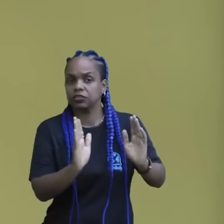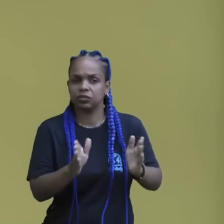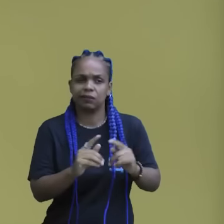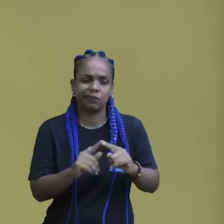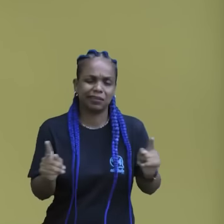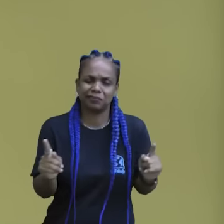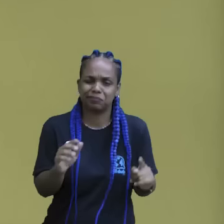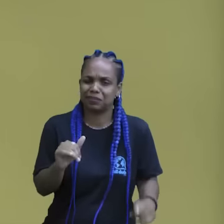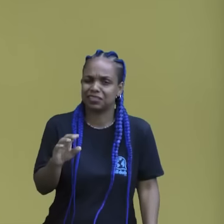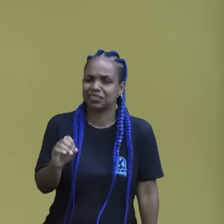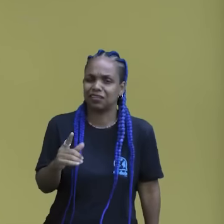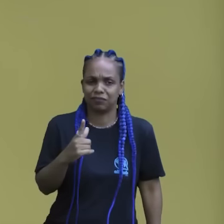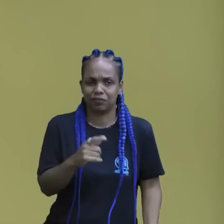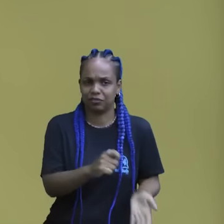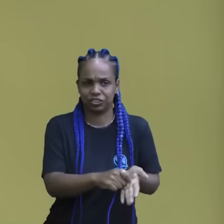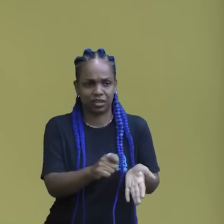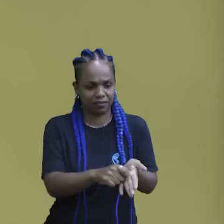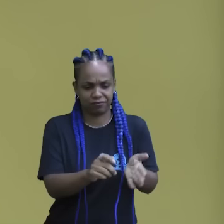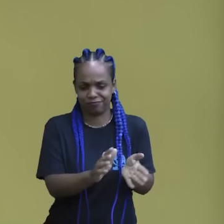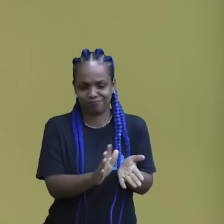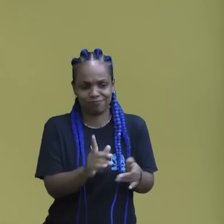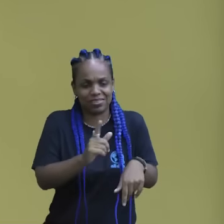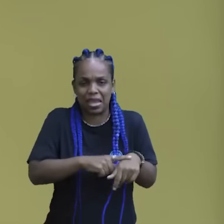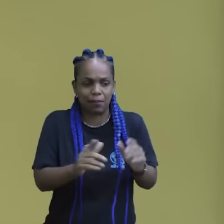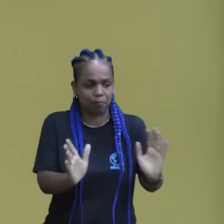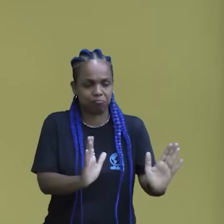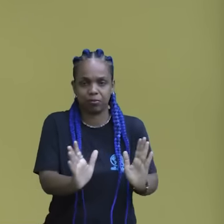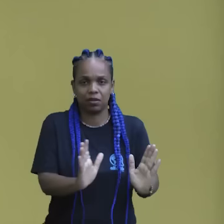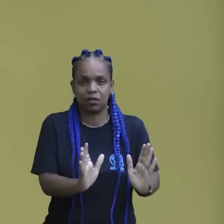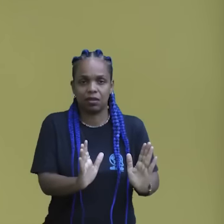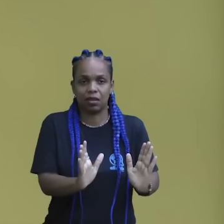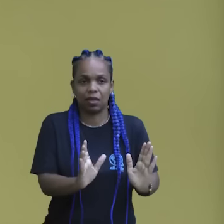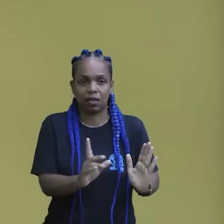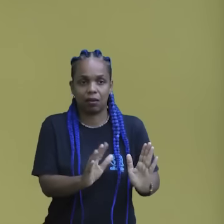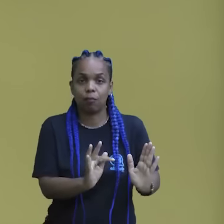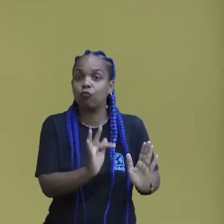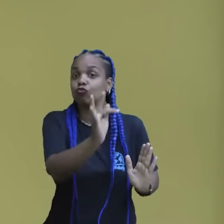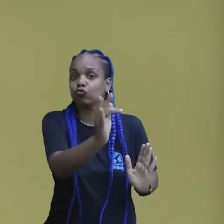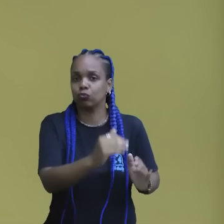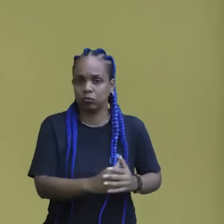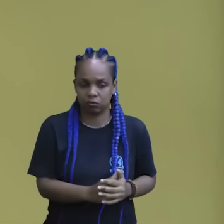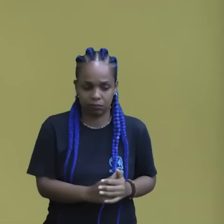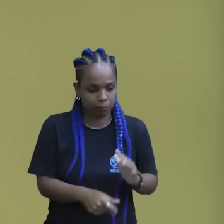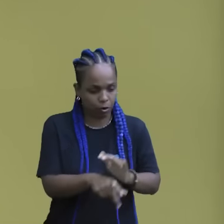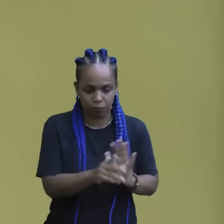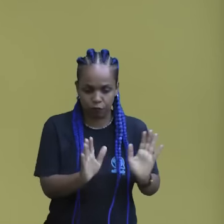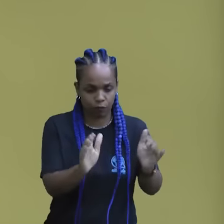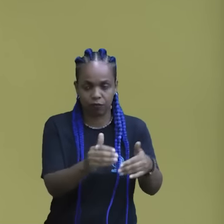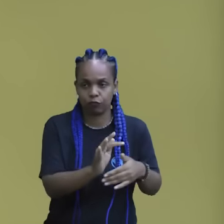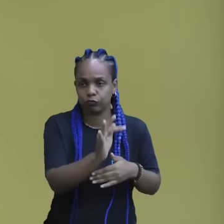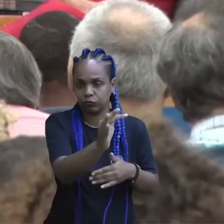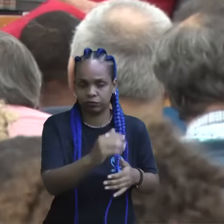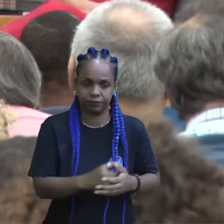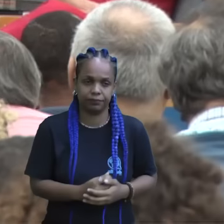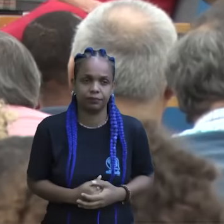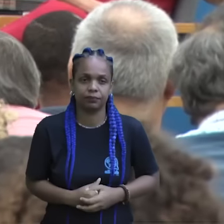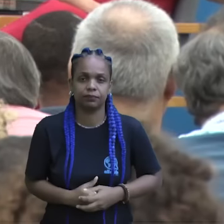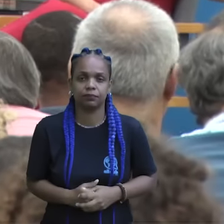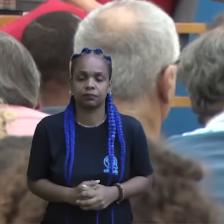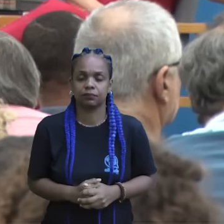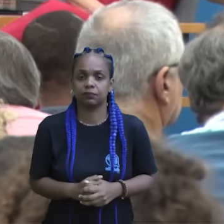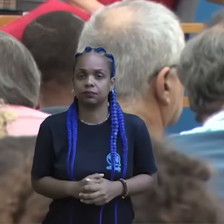só a posteridade que vai entender completamente Machado. Né? Professora, mas o Alceu Amoroso de Lima,